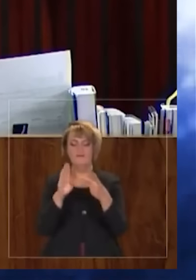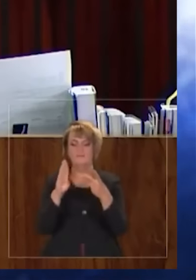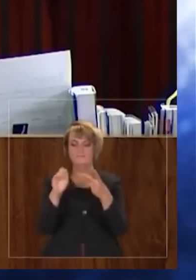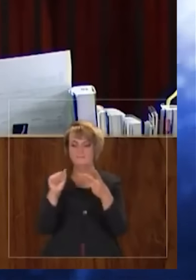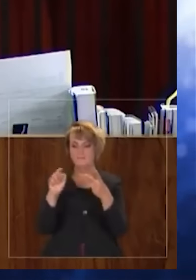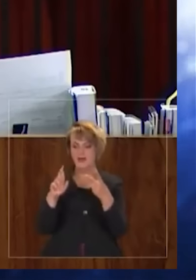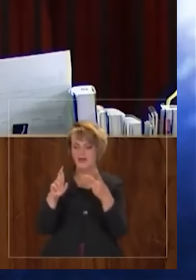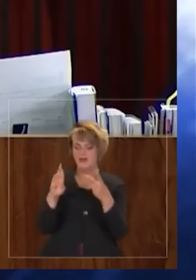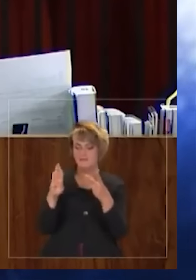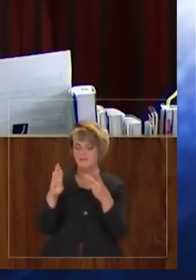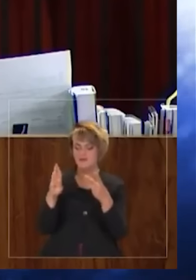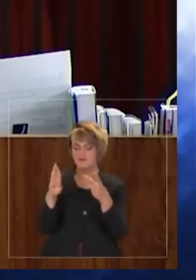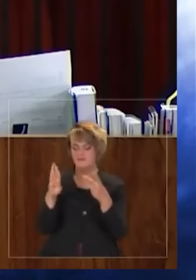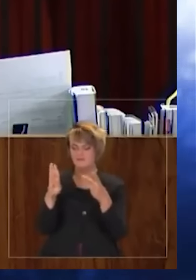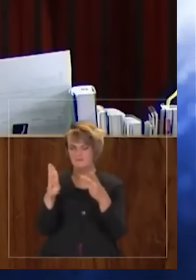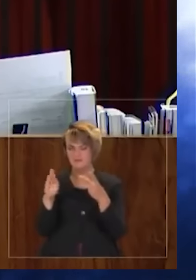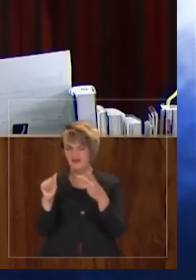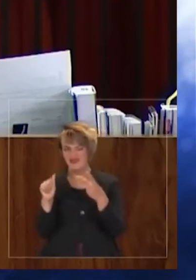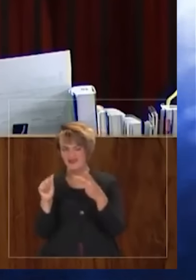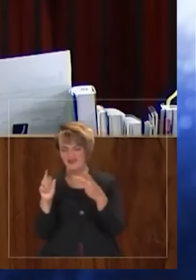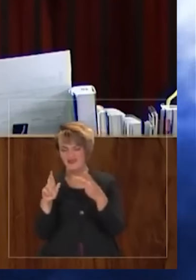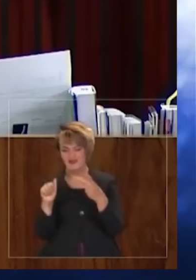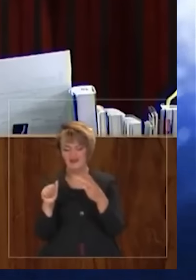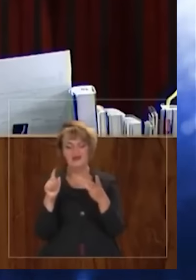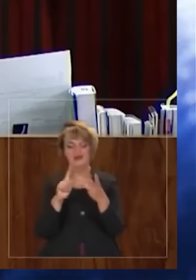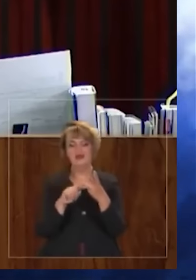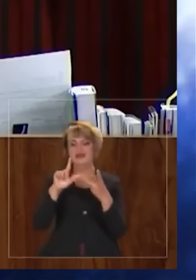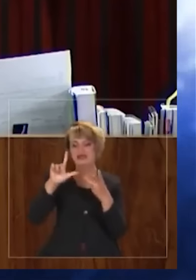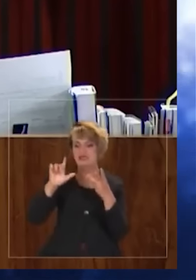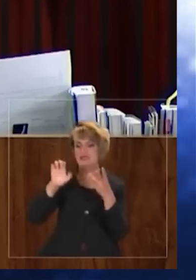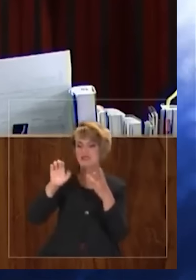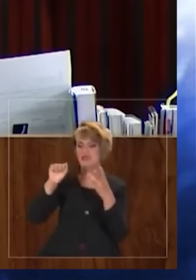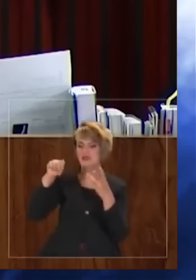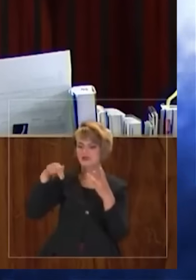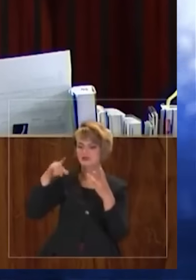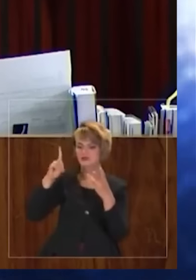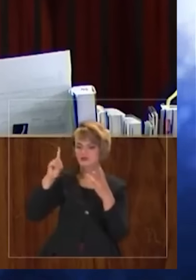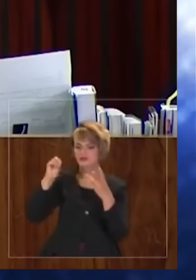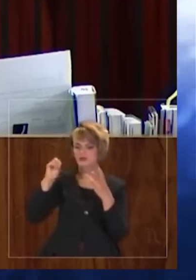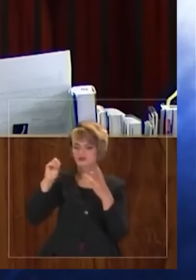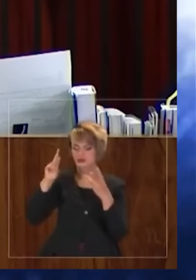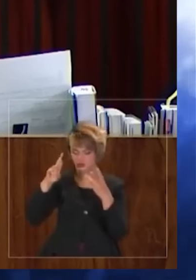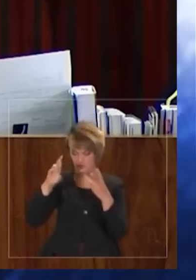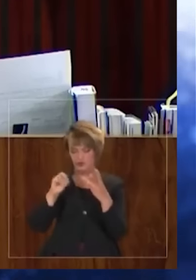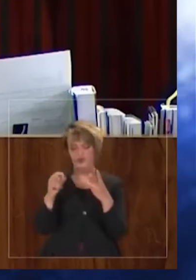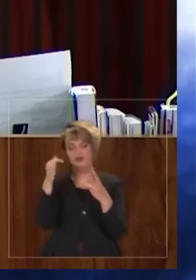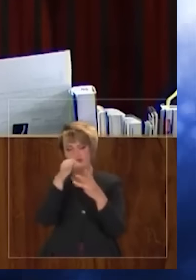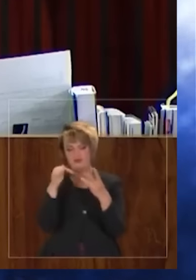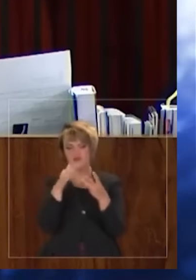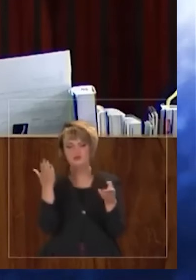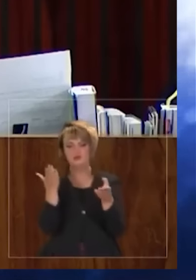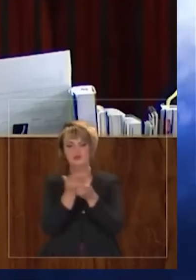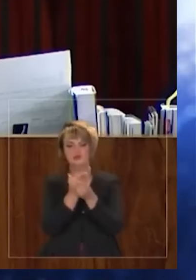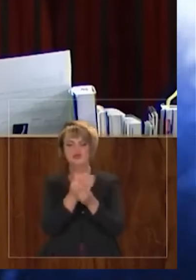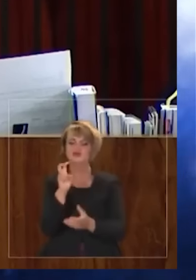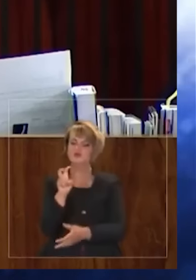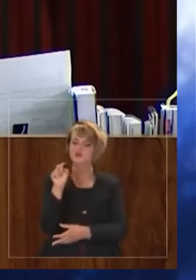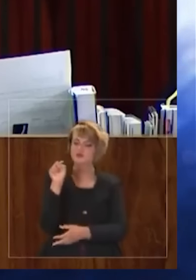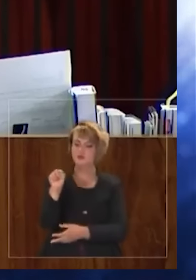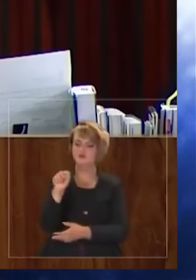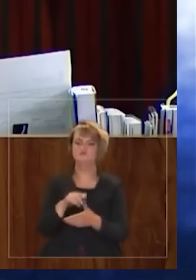zambalde e Leandro azolo ruchel aplicando-se a sanção pecuniária no valor de